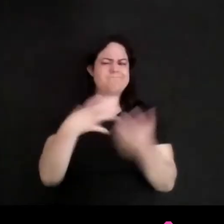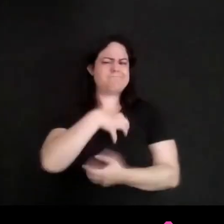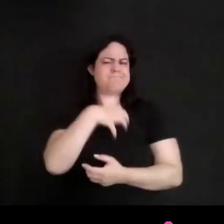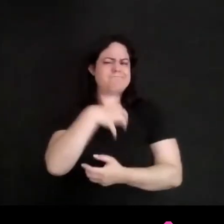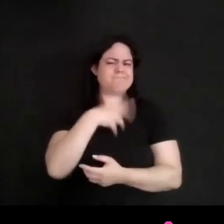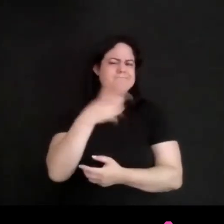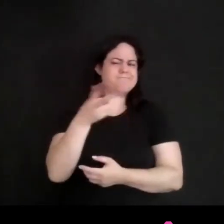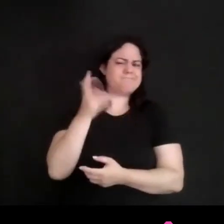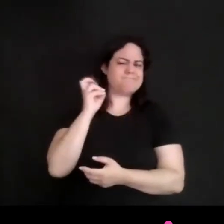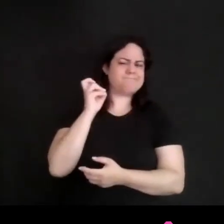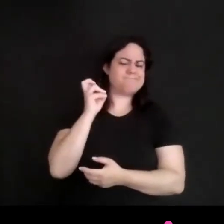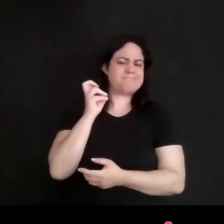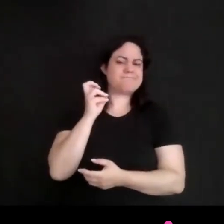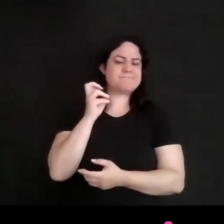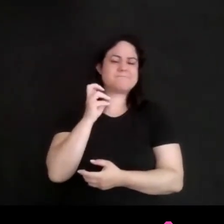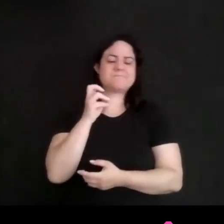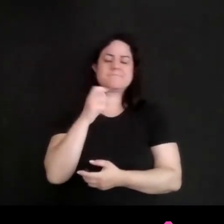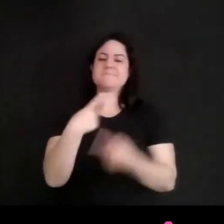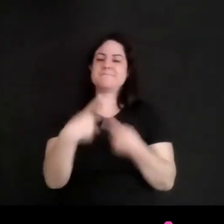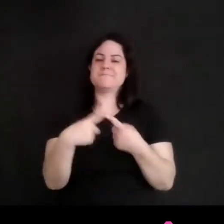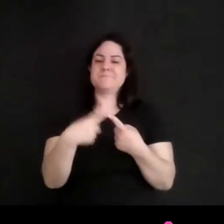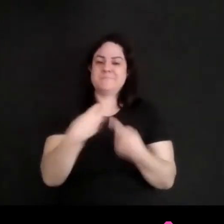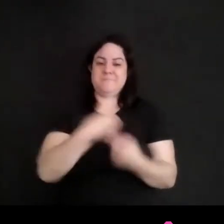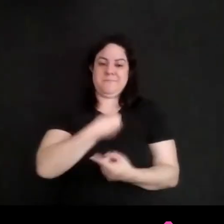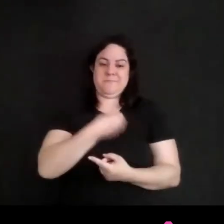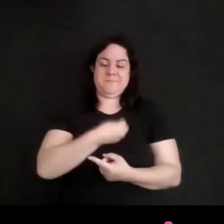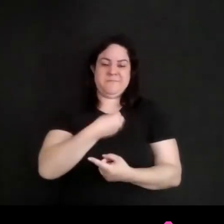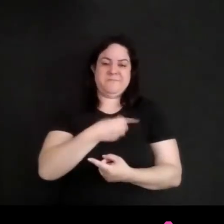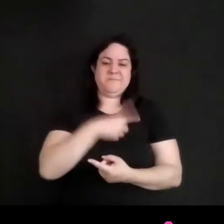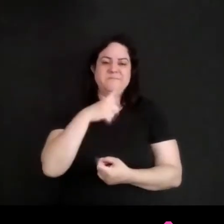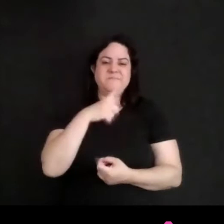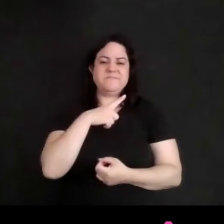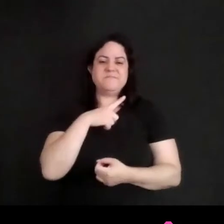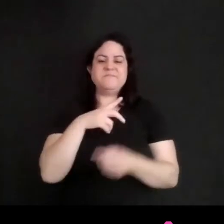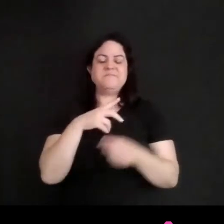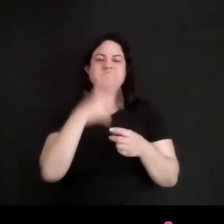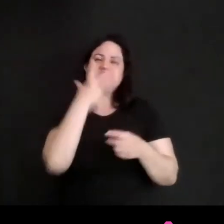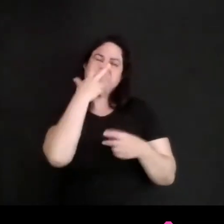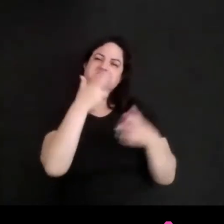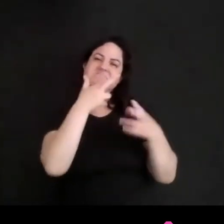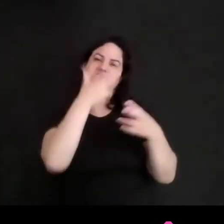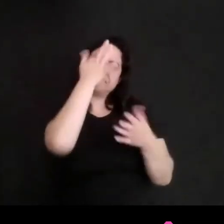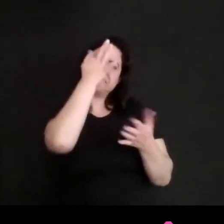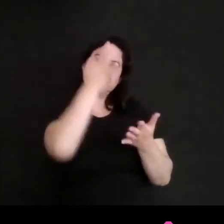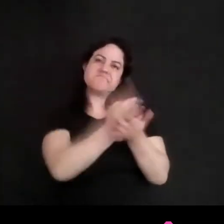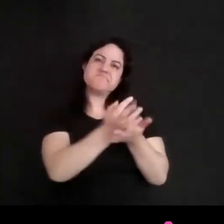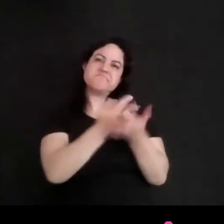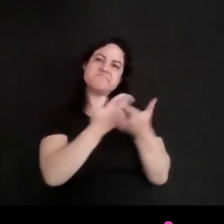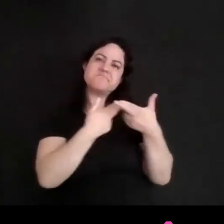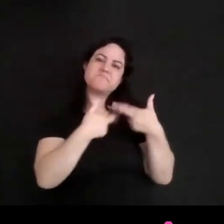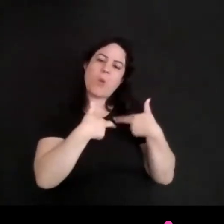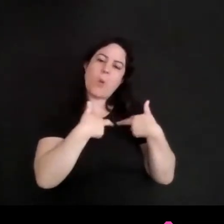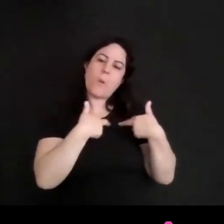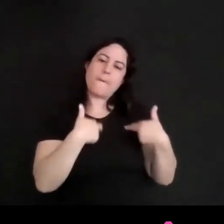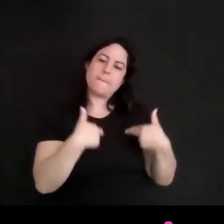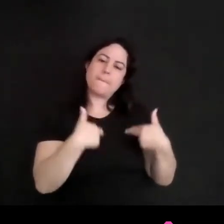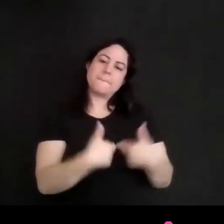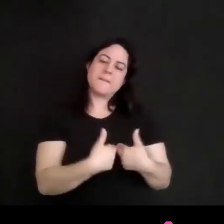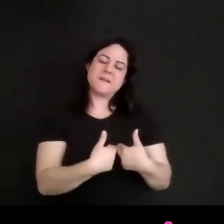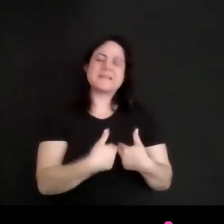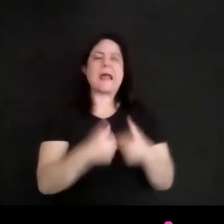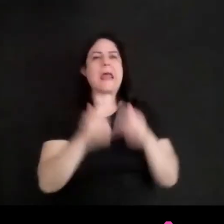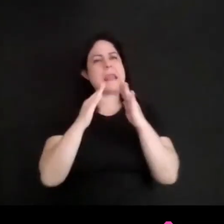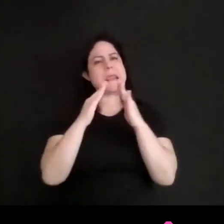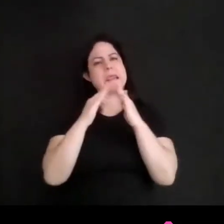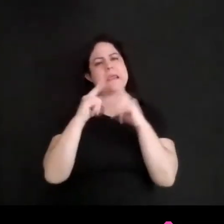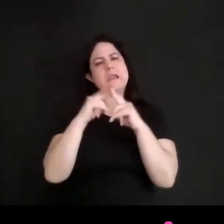que em alguns momentos da caminhada o nosso olhar é romântico. A gente está ali na igreja orando, né, Daniel?